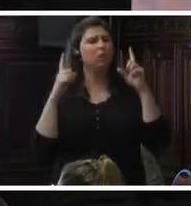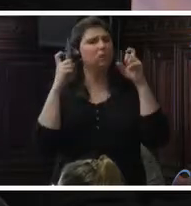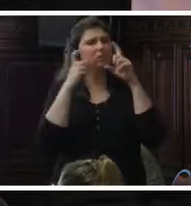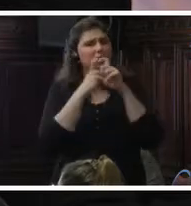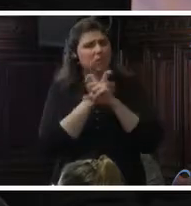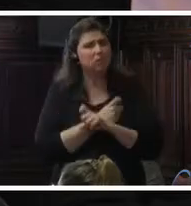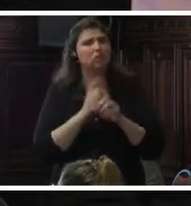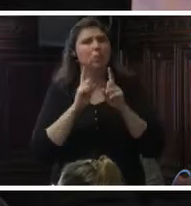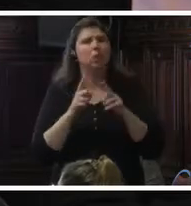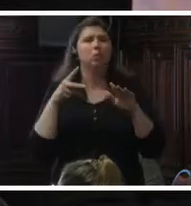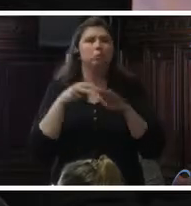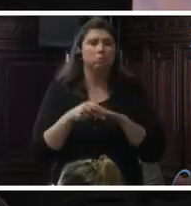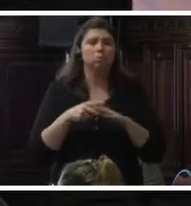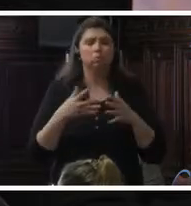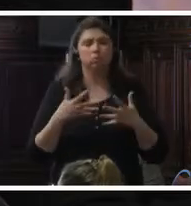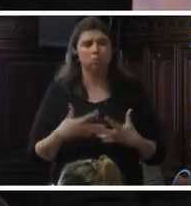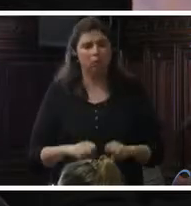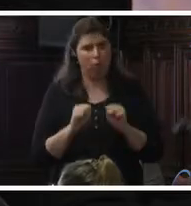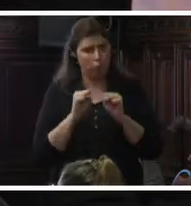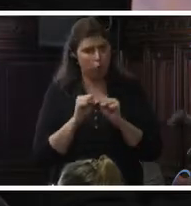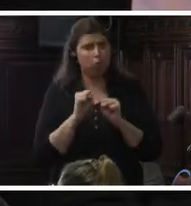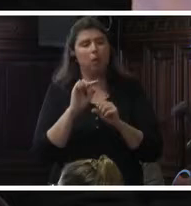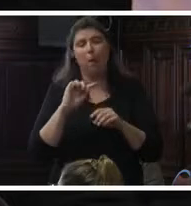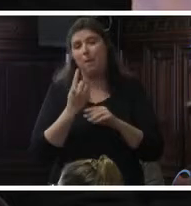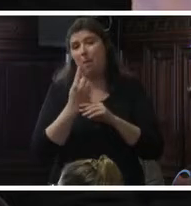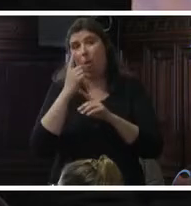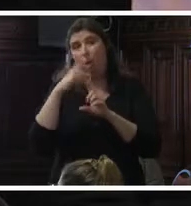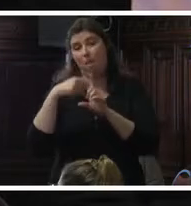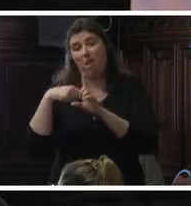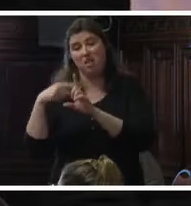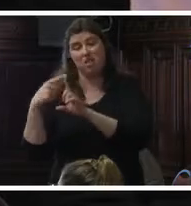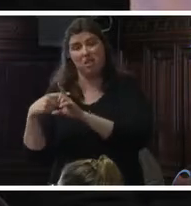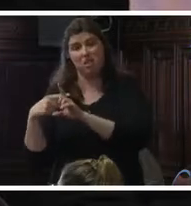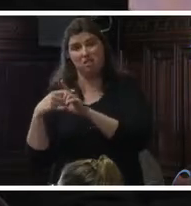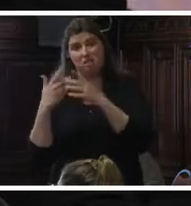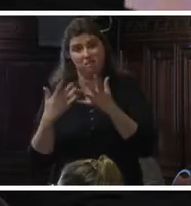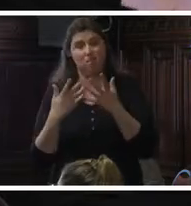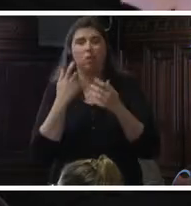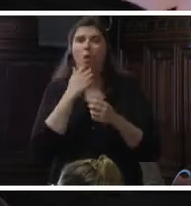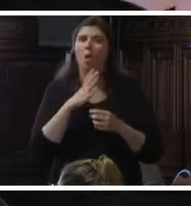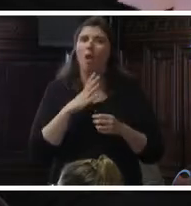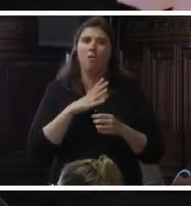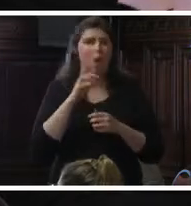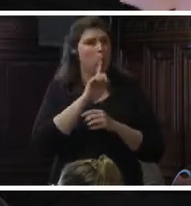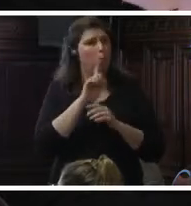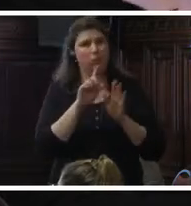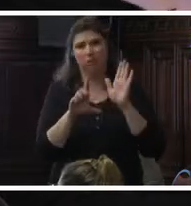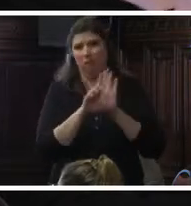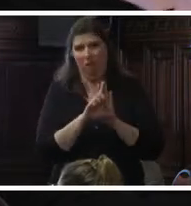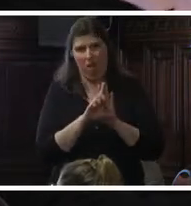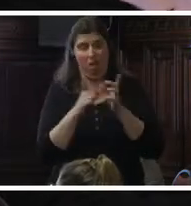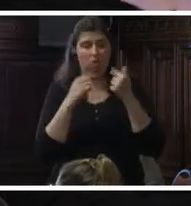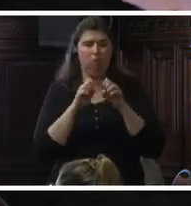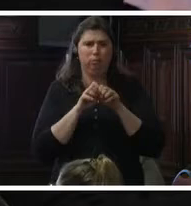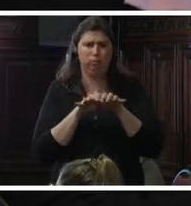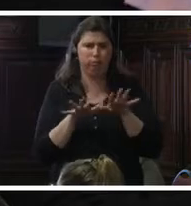primeiros meses e/ou em caso de risco para a saúde ainda é ilegal. Durante a epidemia, os profissionais de saúde nas